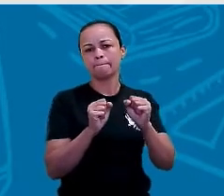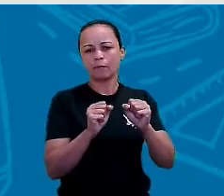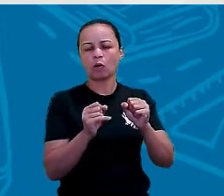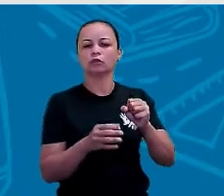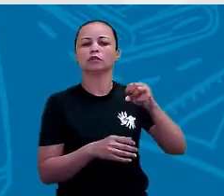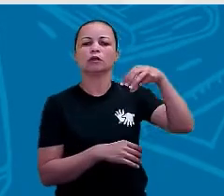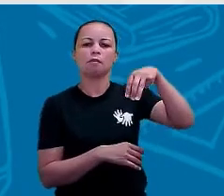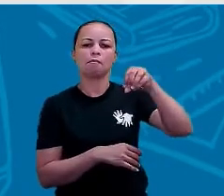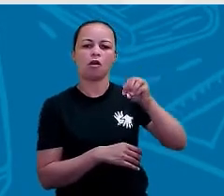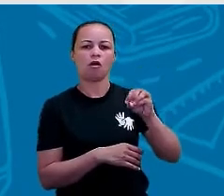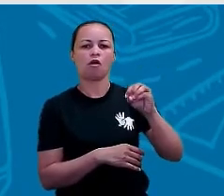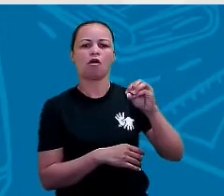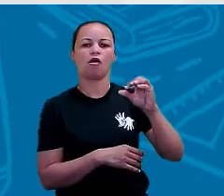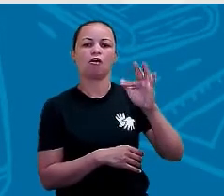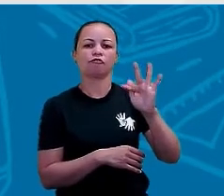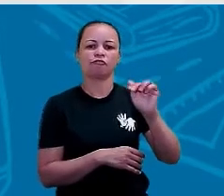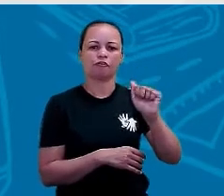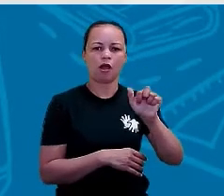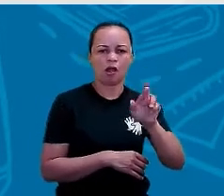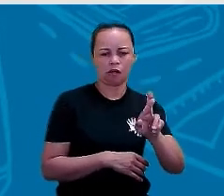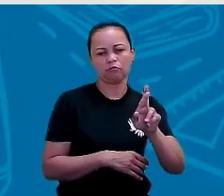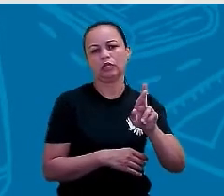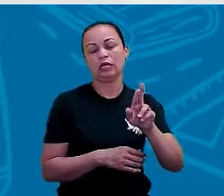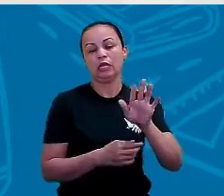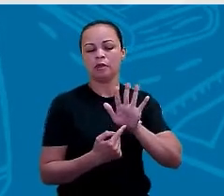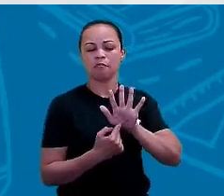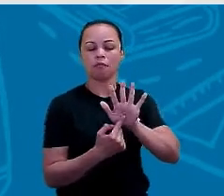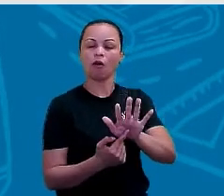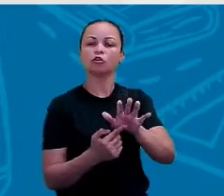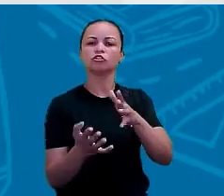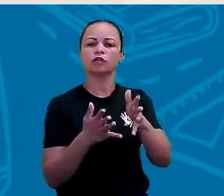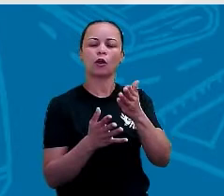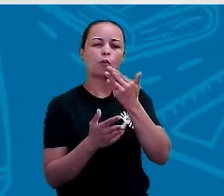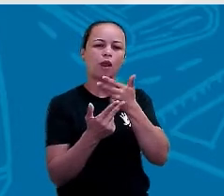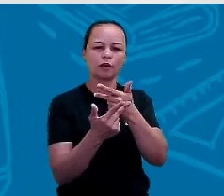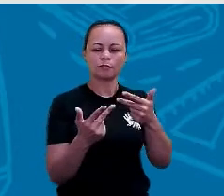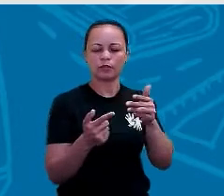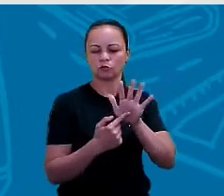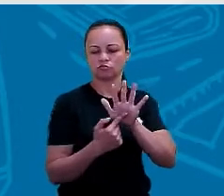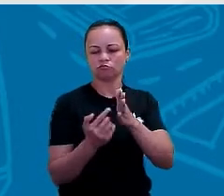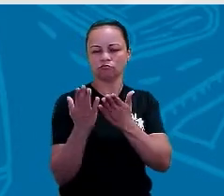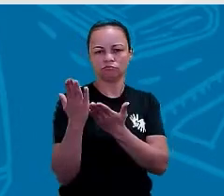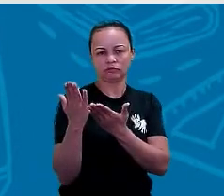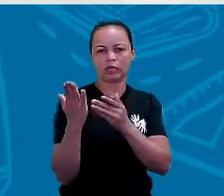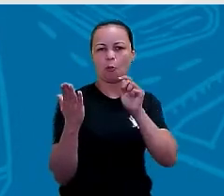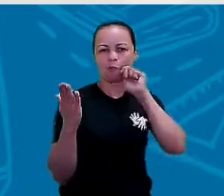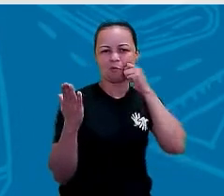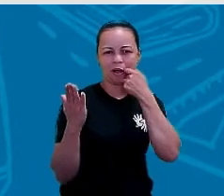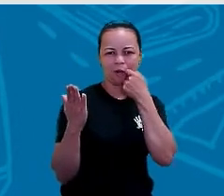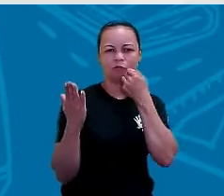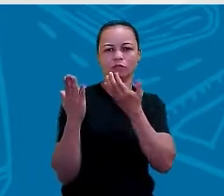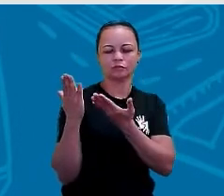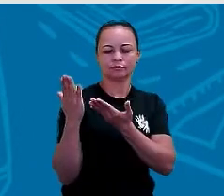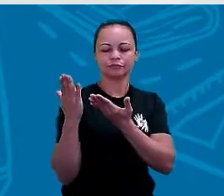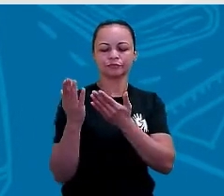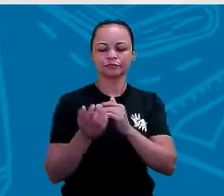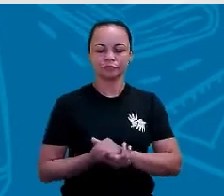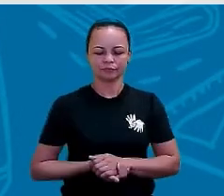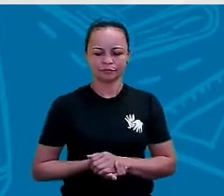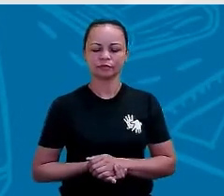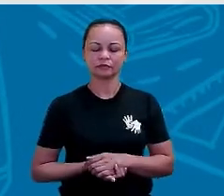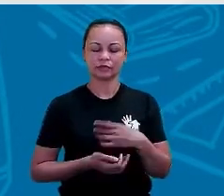mofar, né? E aparecer, né, um alimento como está mostrando aí esse pão nessa imagem. É um alimento que